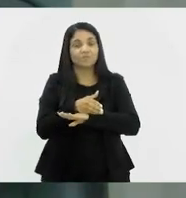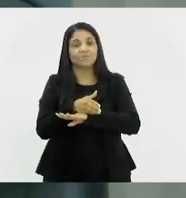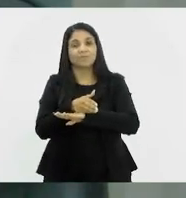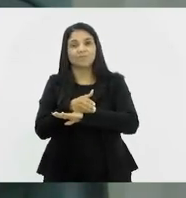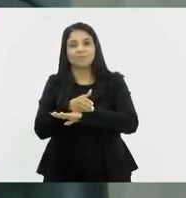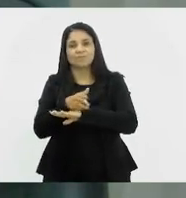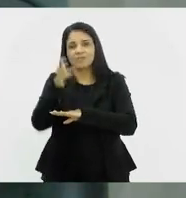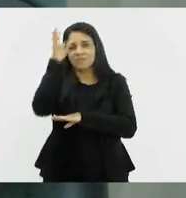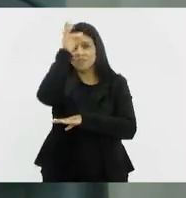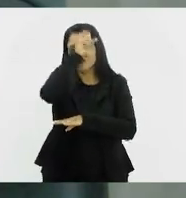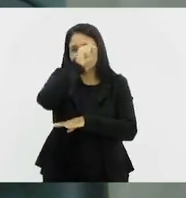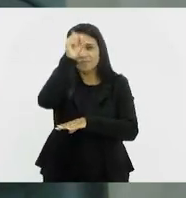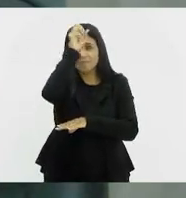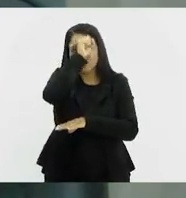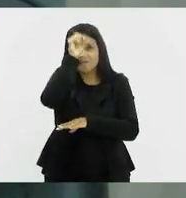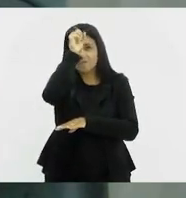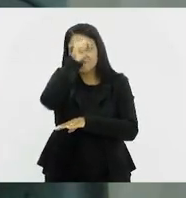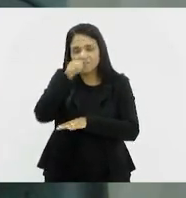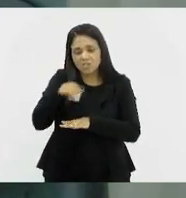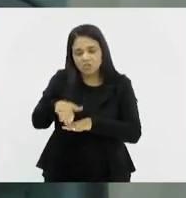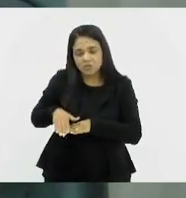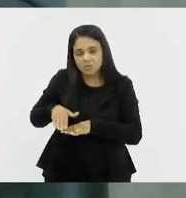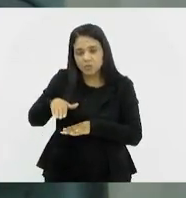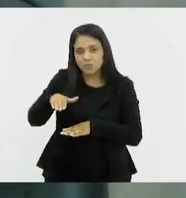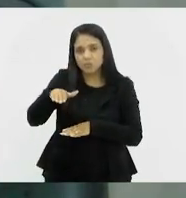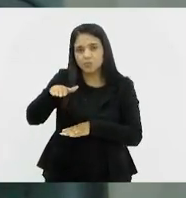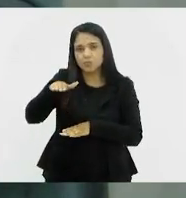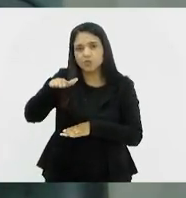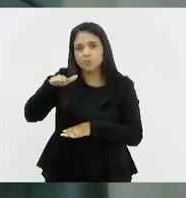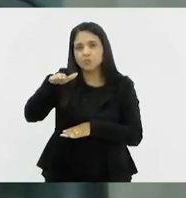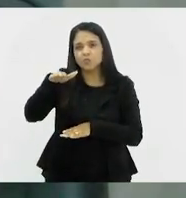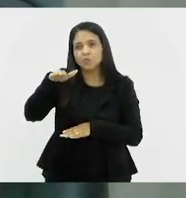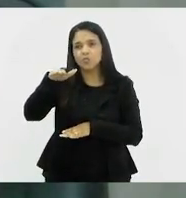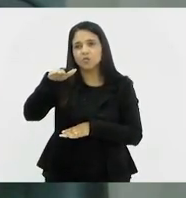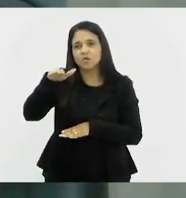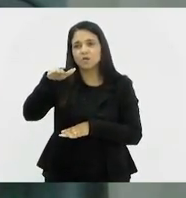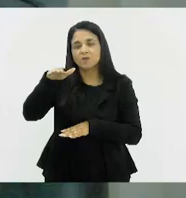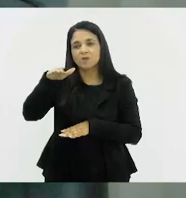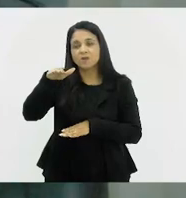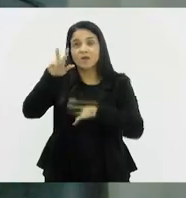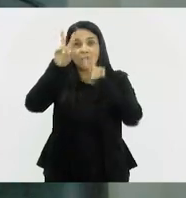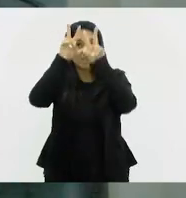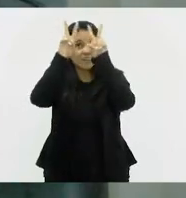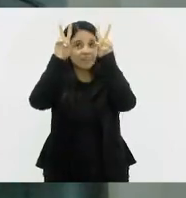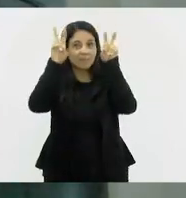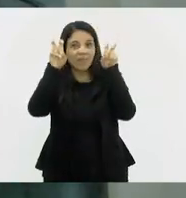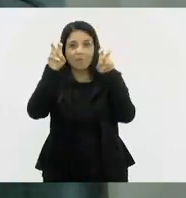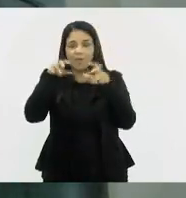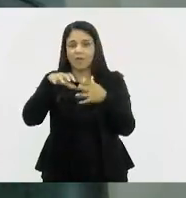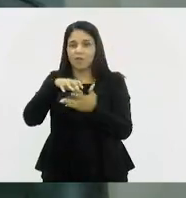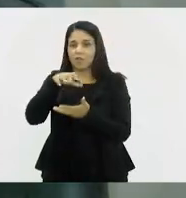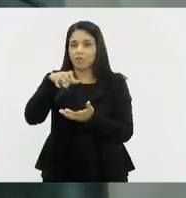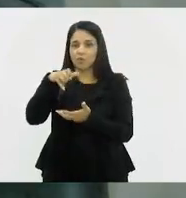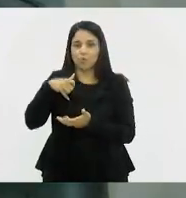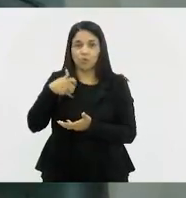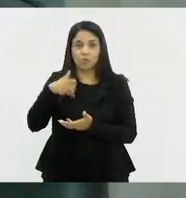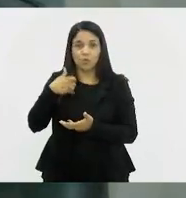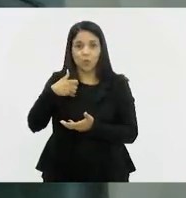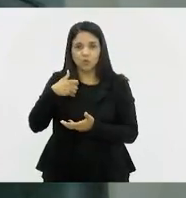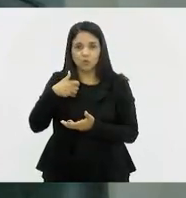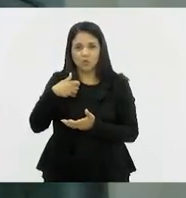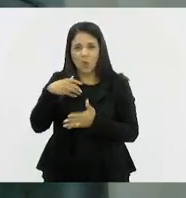aprender a participar desde cedo. A temática do idoso não é do idoso, é uma temática